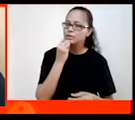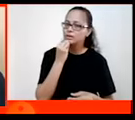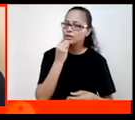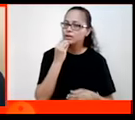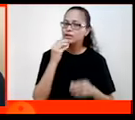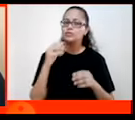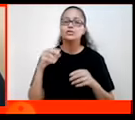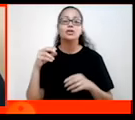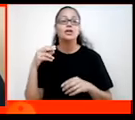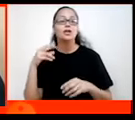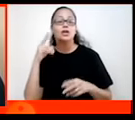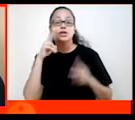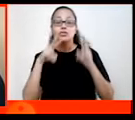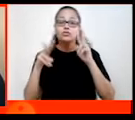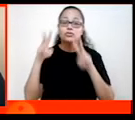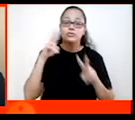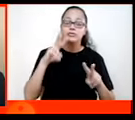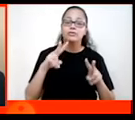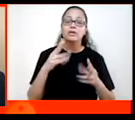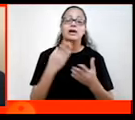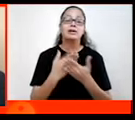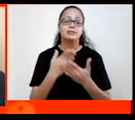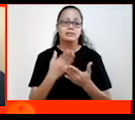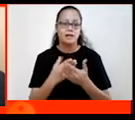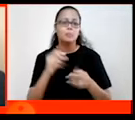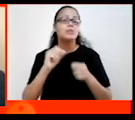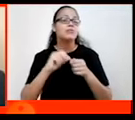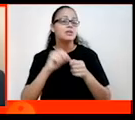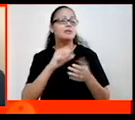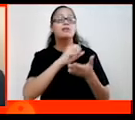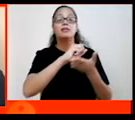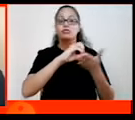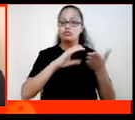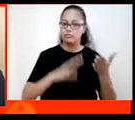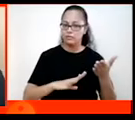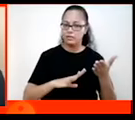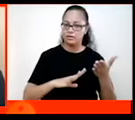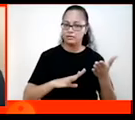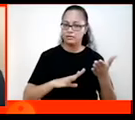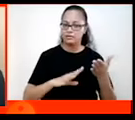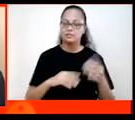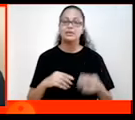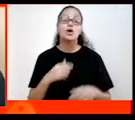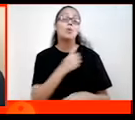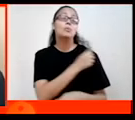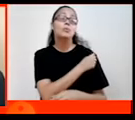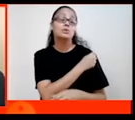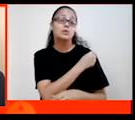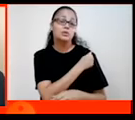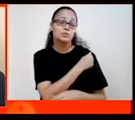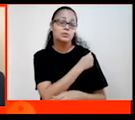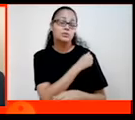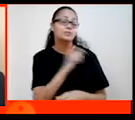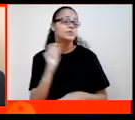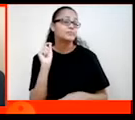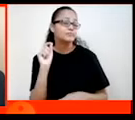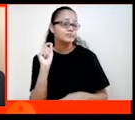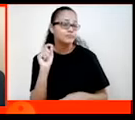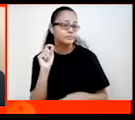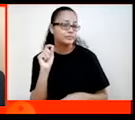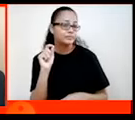semanas para vocês estarem colocando as tarefas em dia, né? Para aqueles alunos